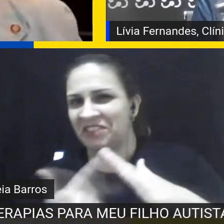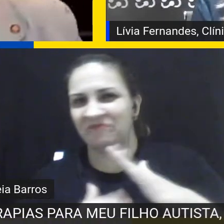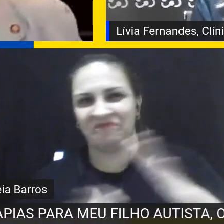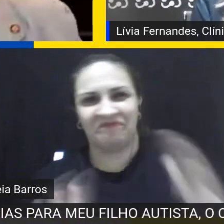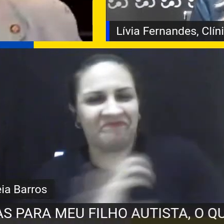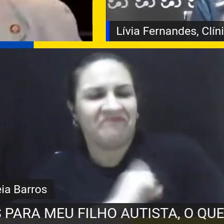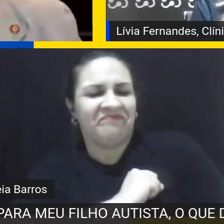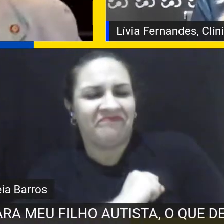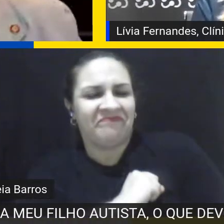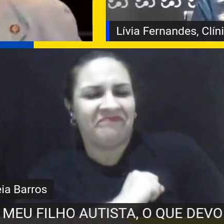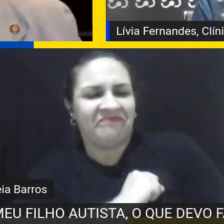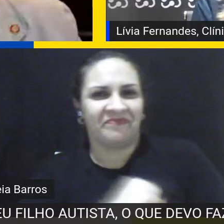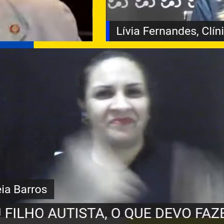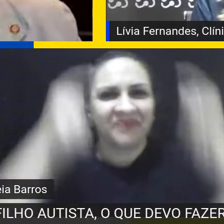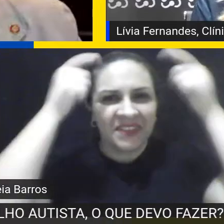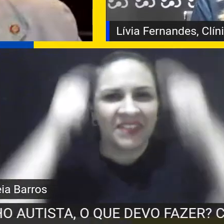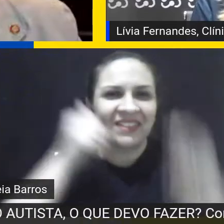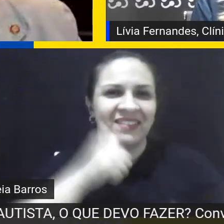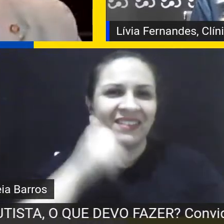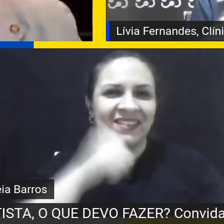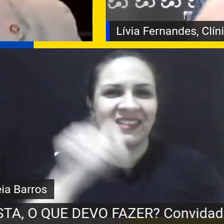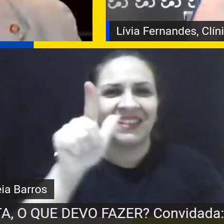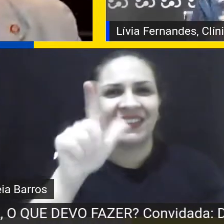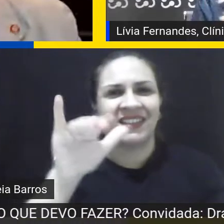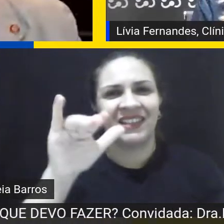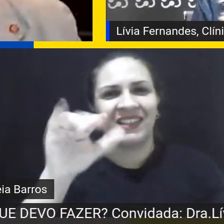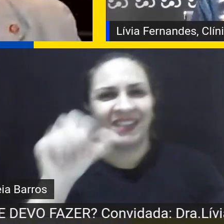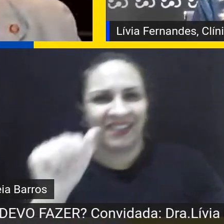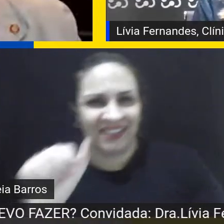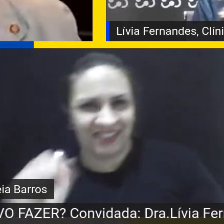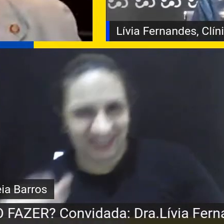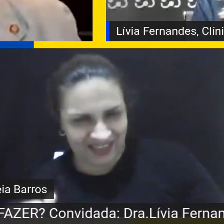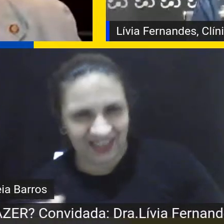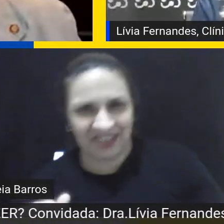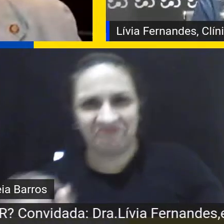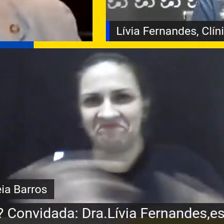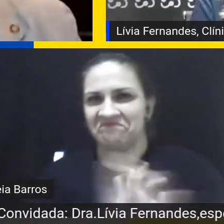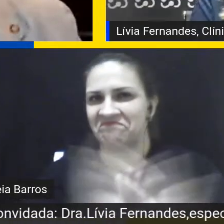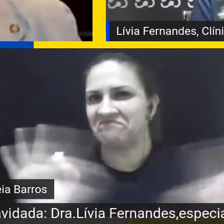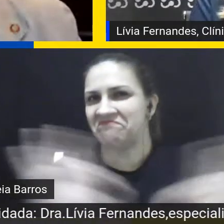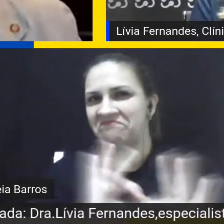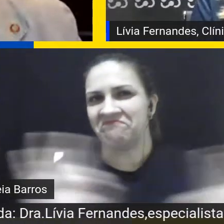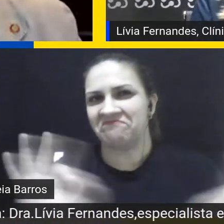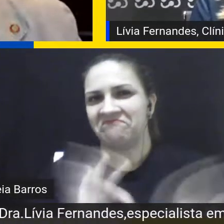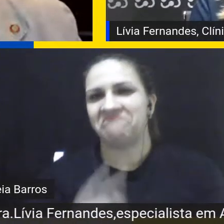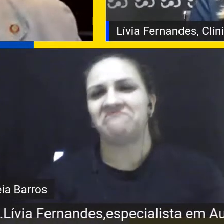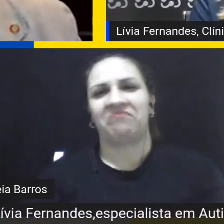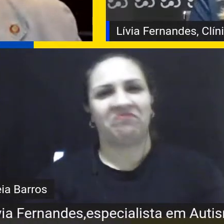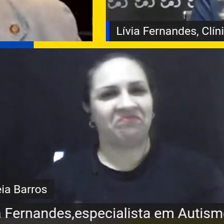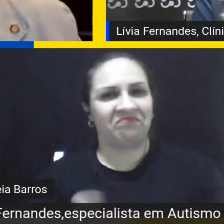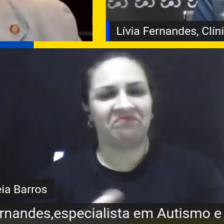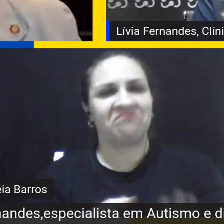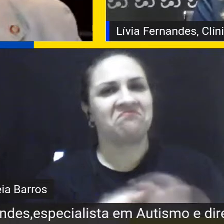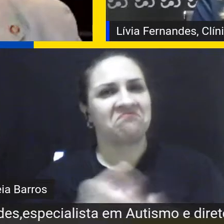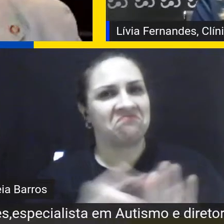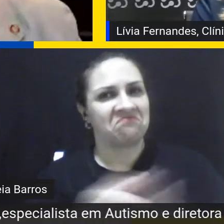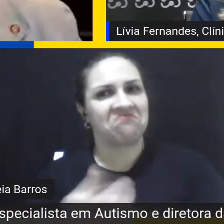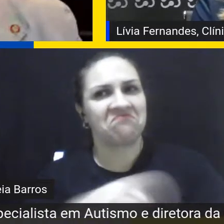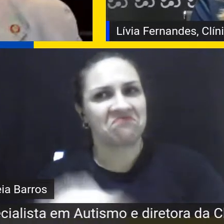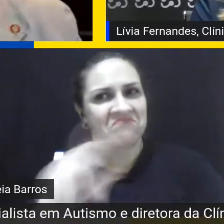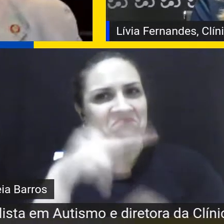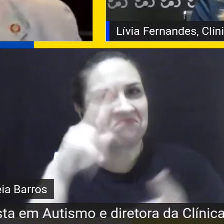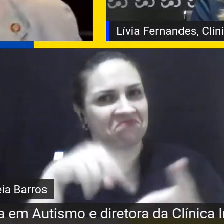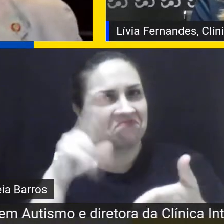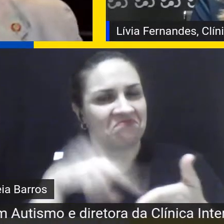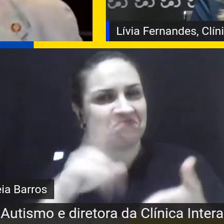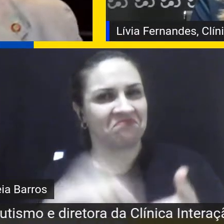da princesa Lisa aqui nesse livro, e é sensacional, gente. Eu recomendo, tá?